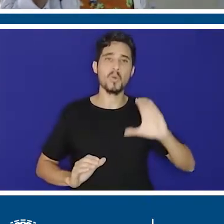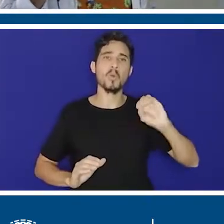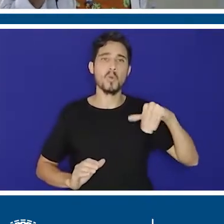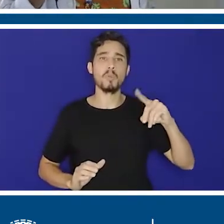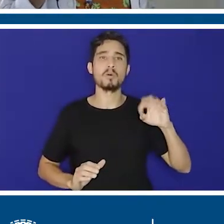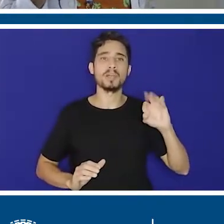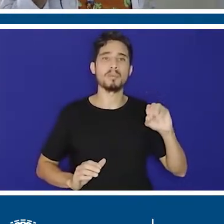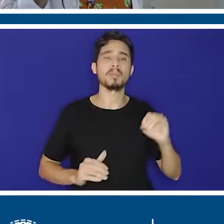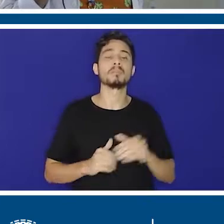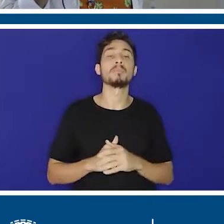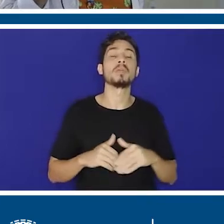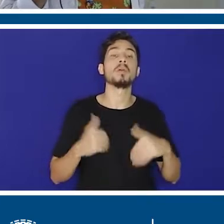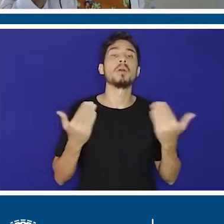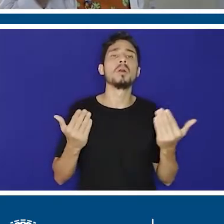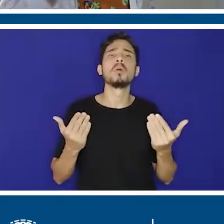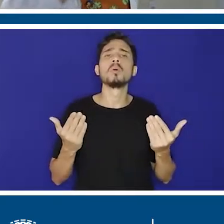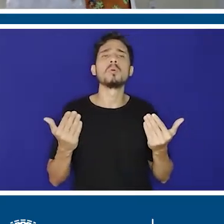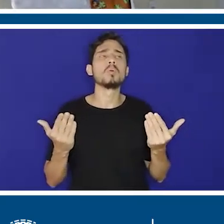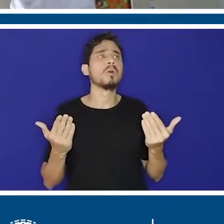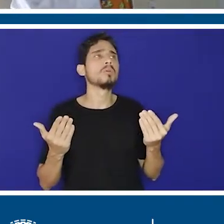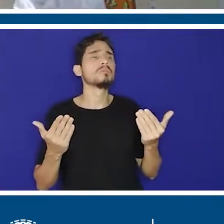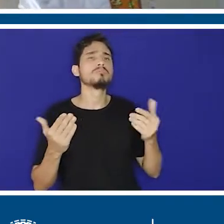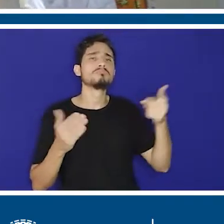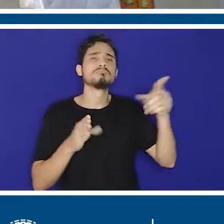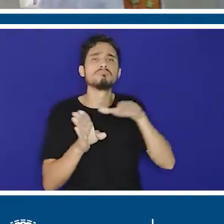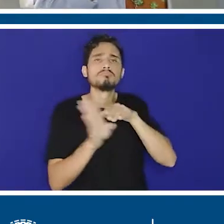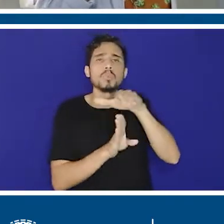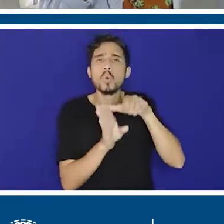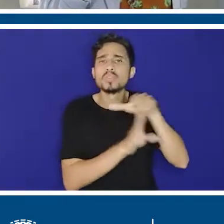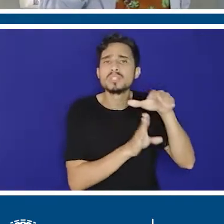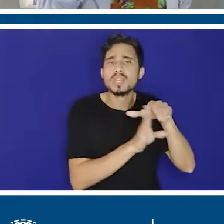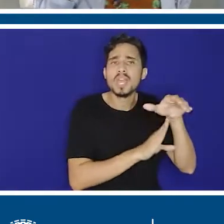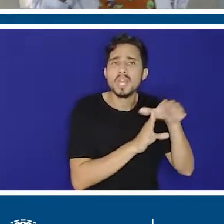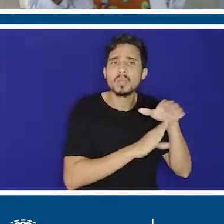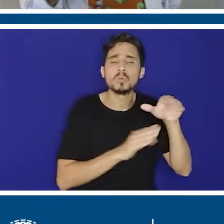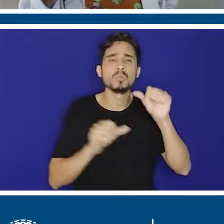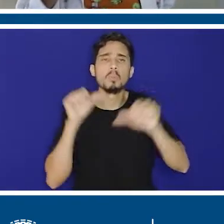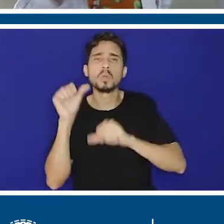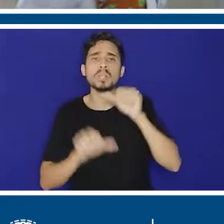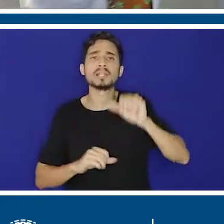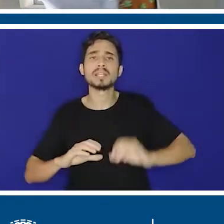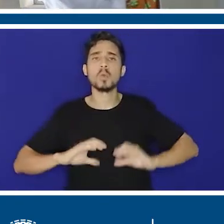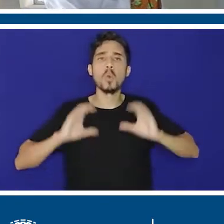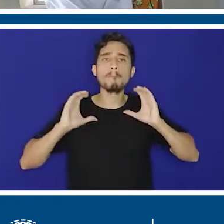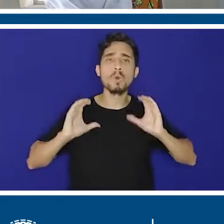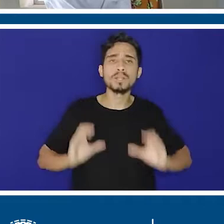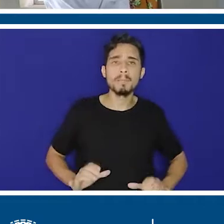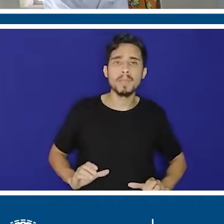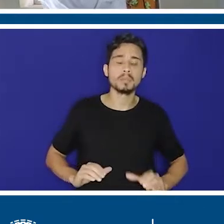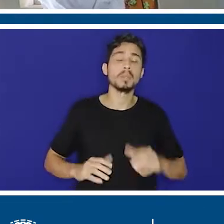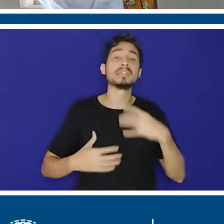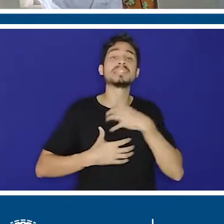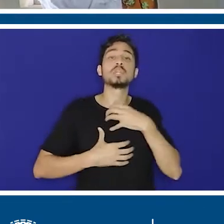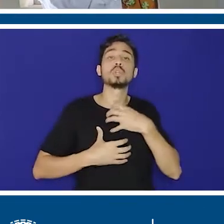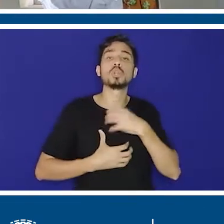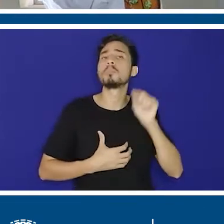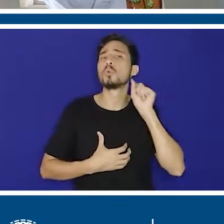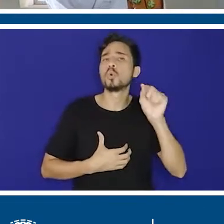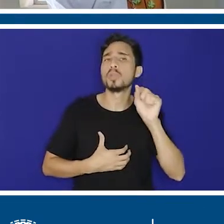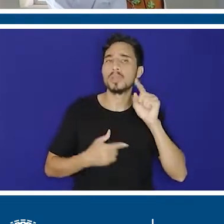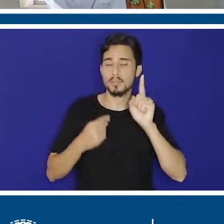as indicações dos moduladores do comportamento? Quais são os sintomas?